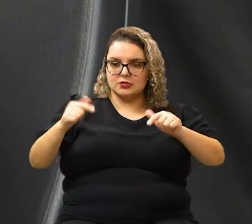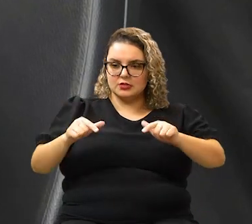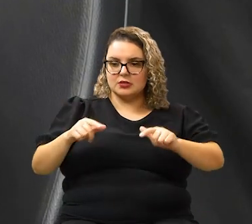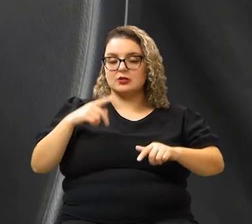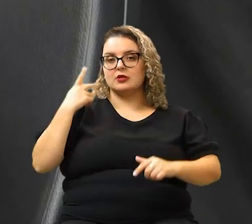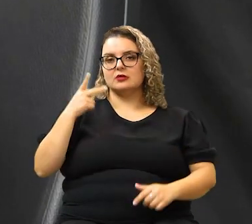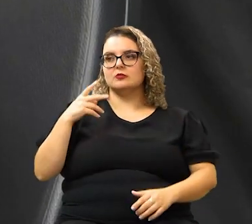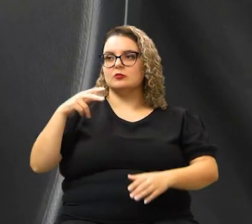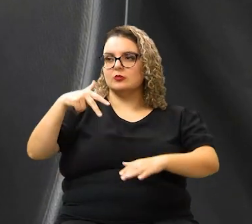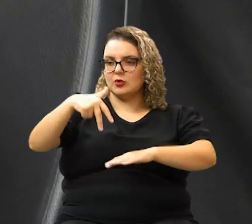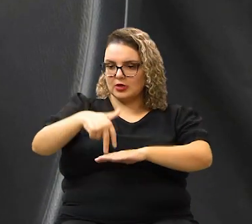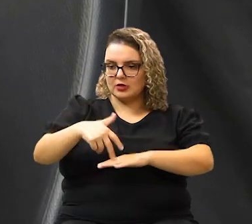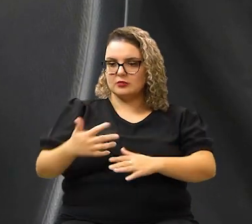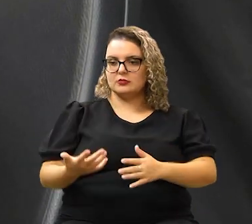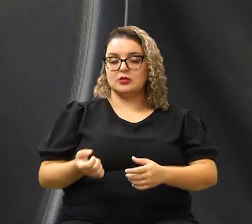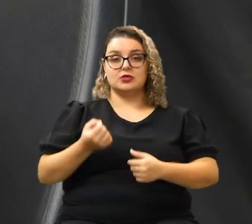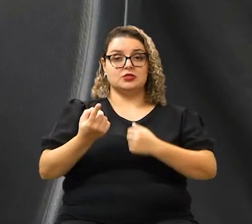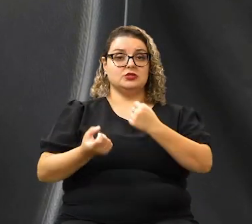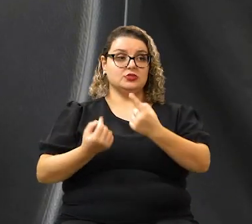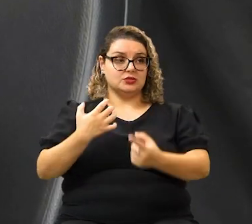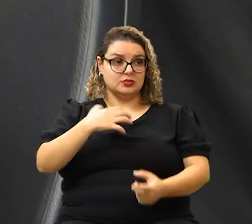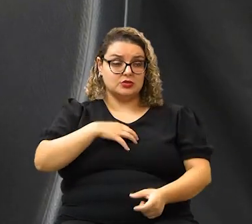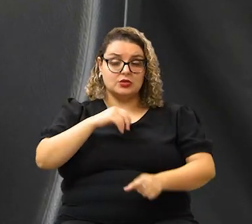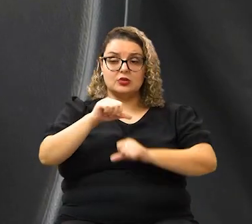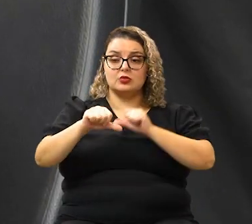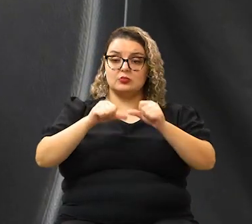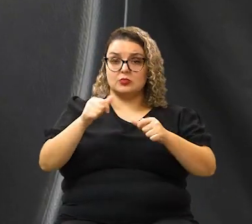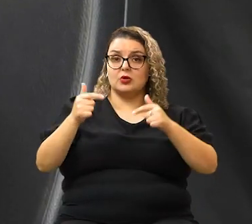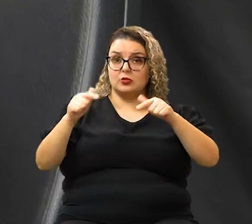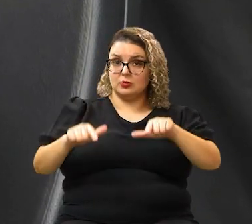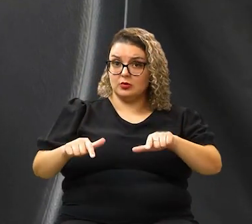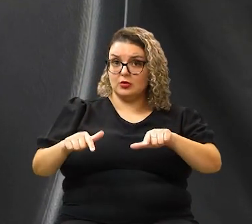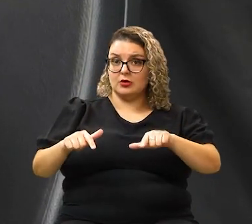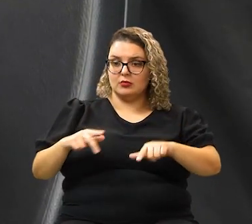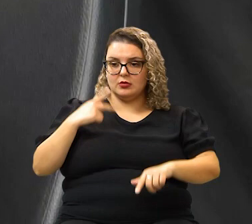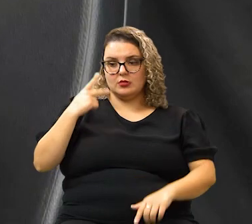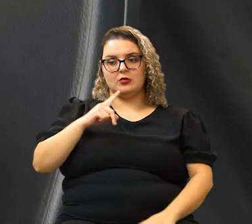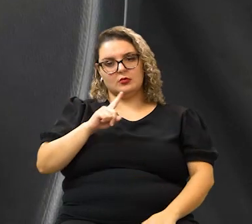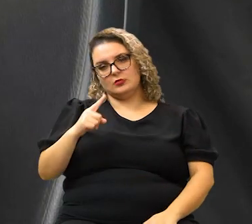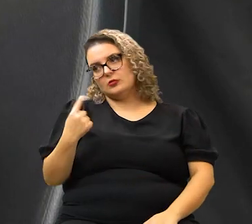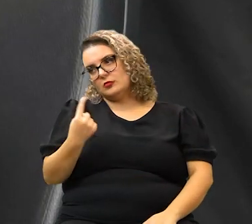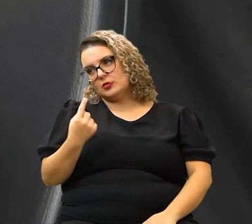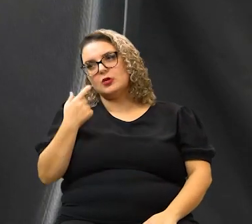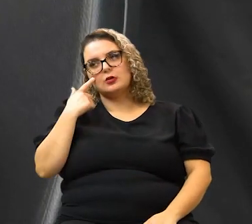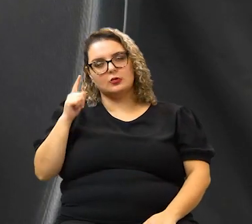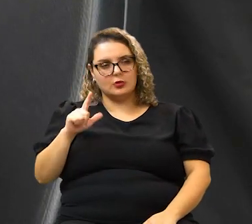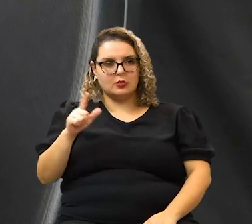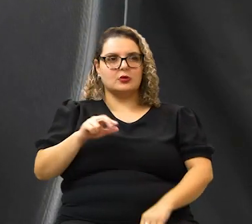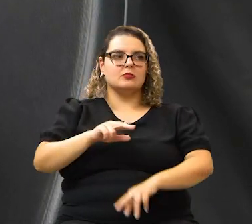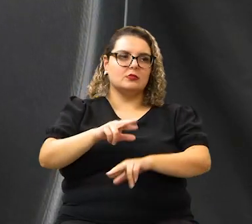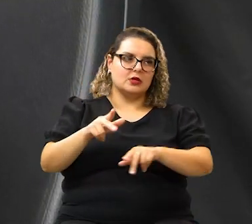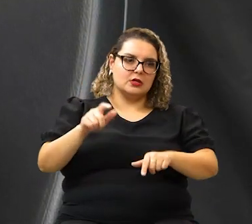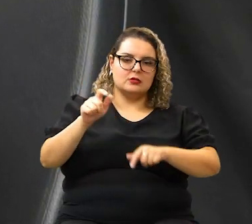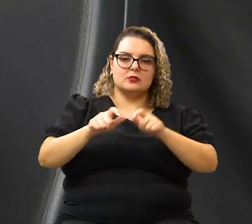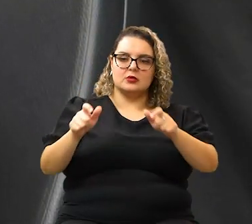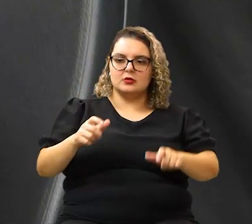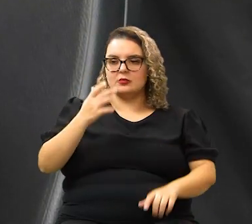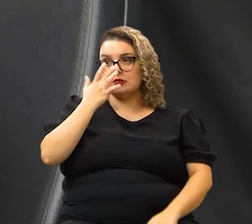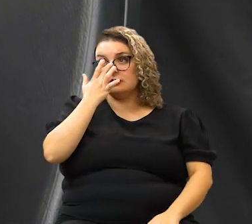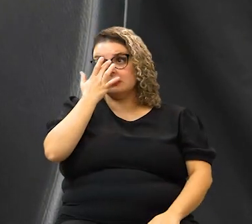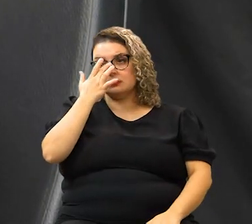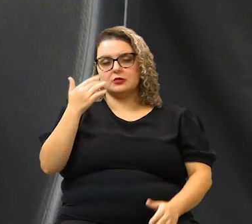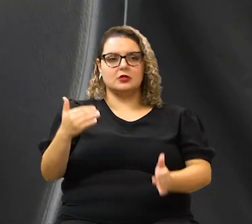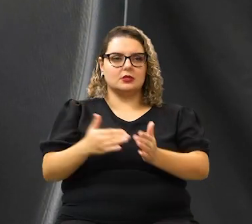claro, teve muita gente, até porque quando eu fui eleita em 2016, foi o mesmo ano que foi eu,